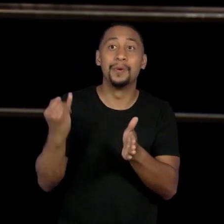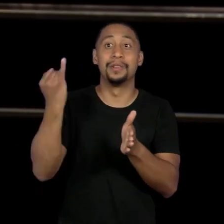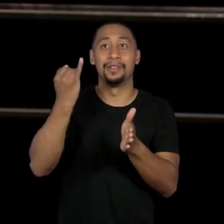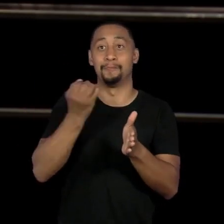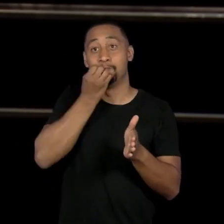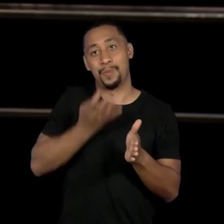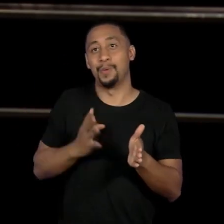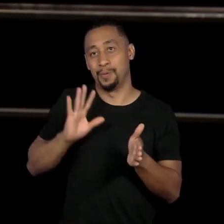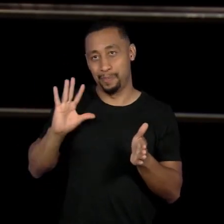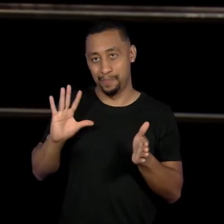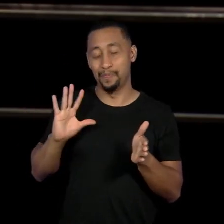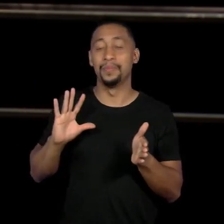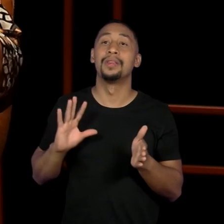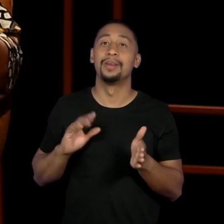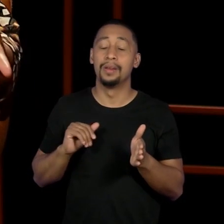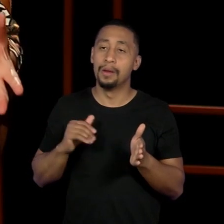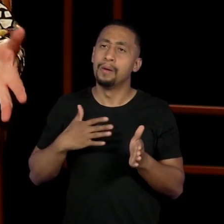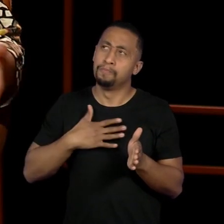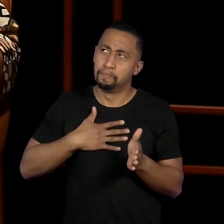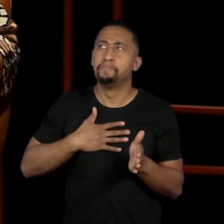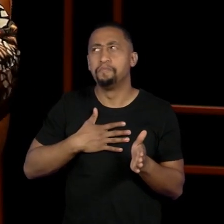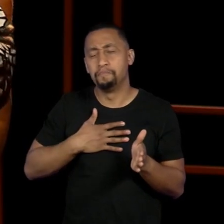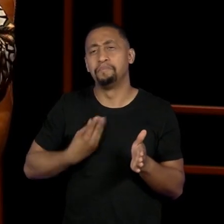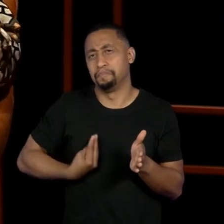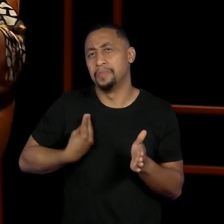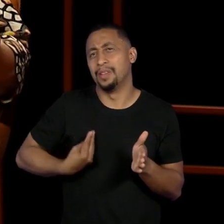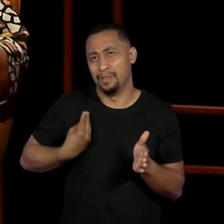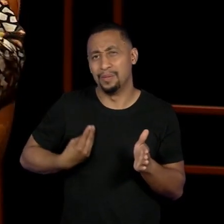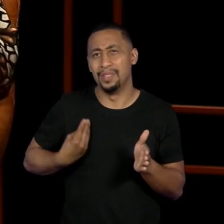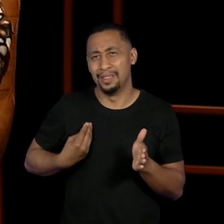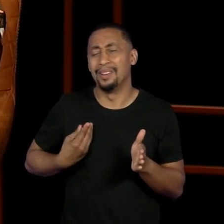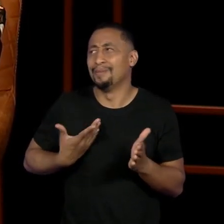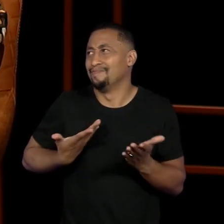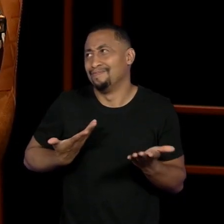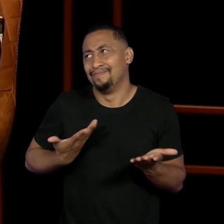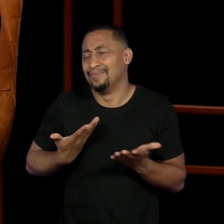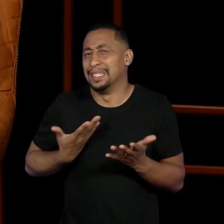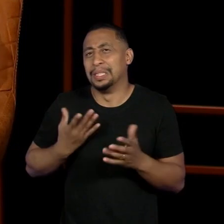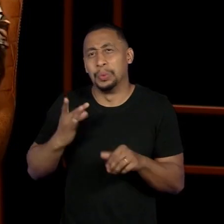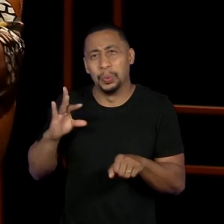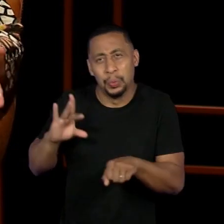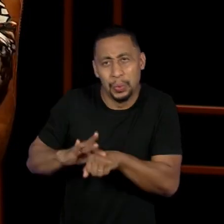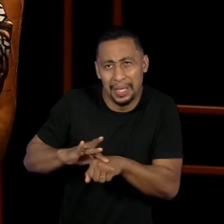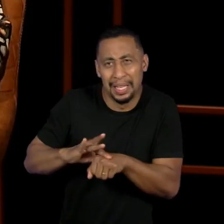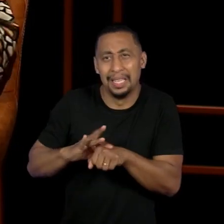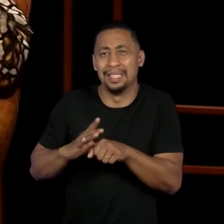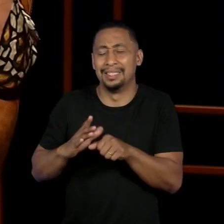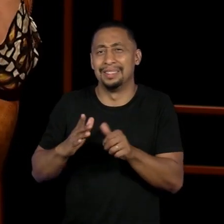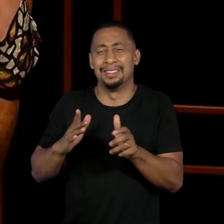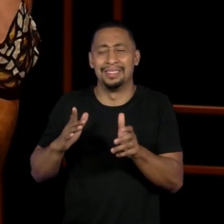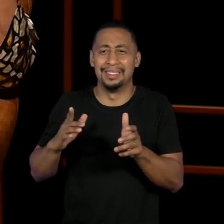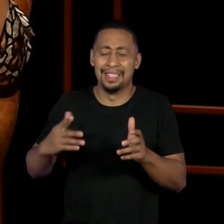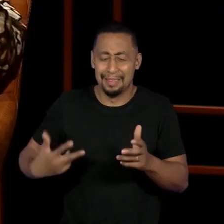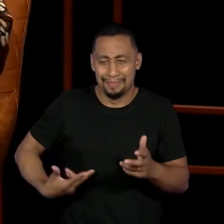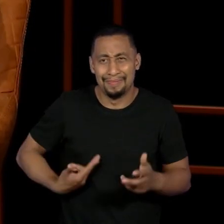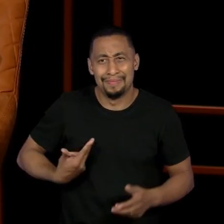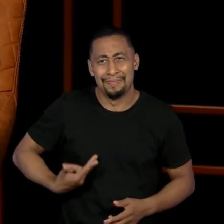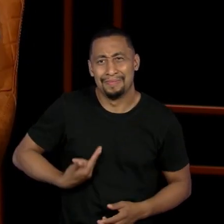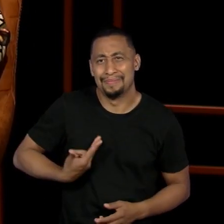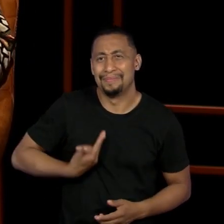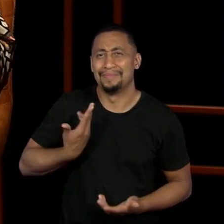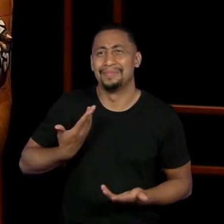um período da minha vida difícil, claro, é óbvio, a pessoa está doente, fiz imensas operações, tirei o baço,